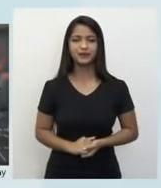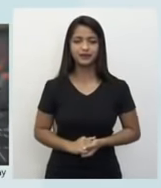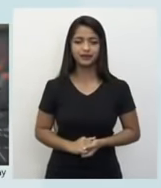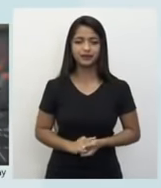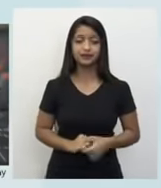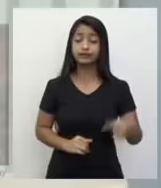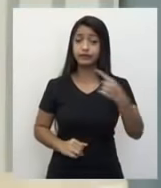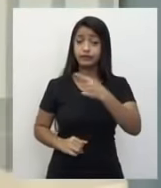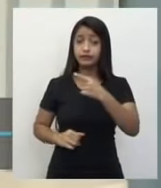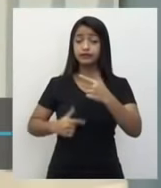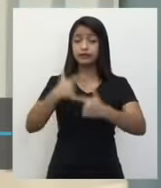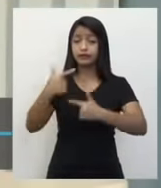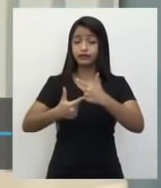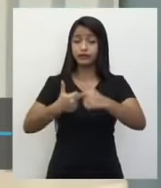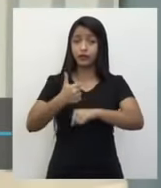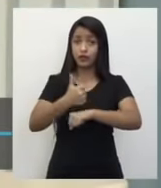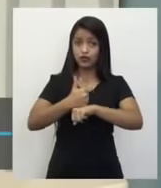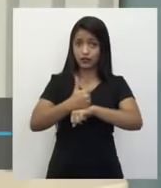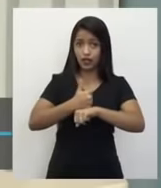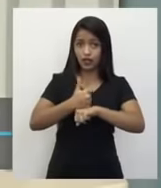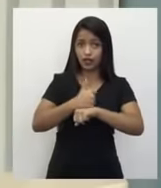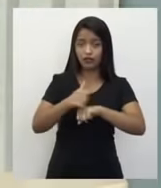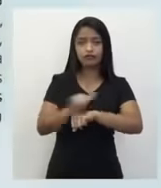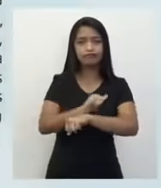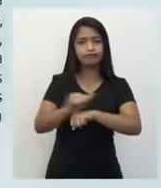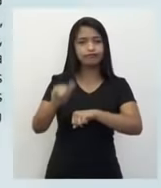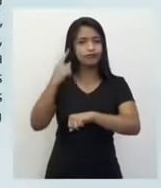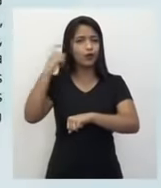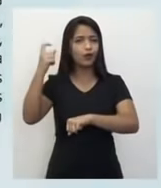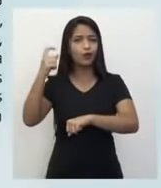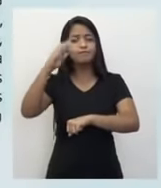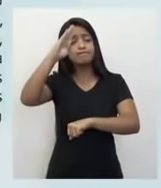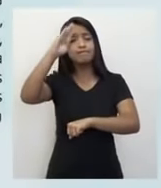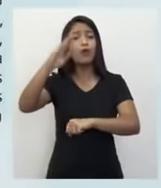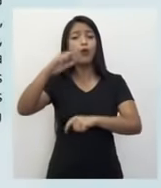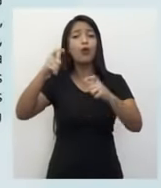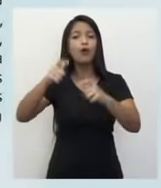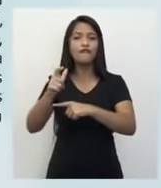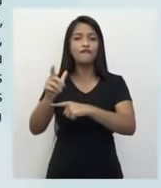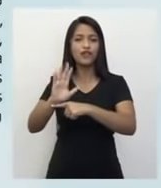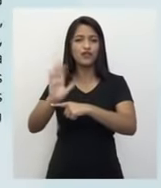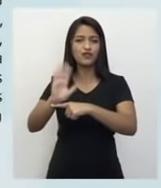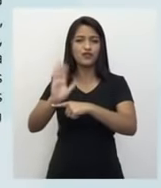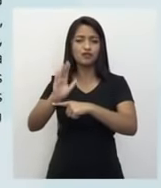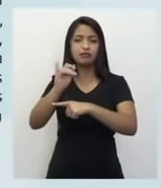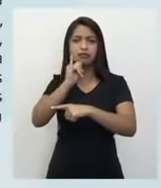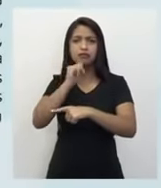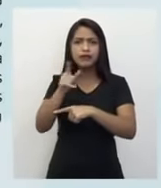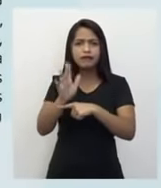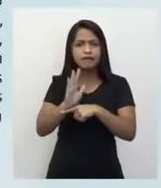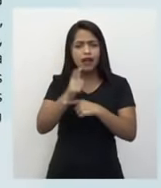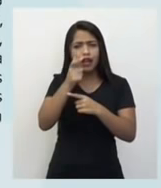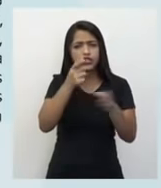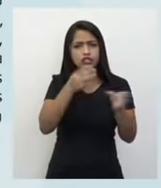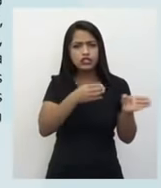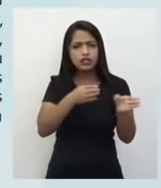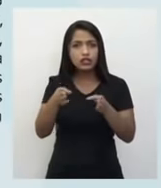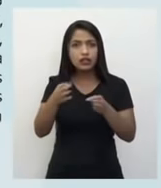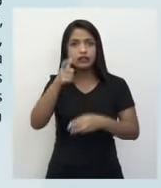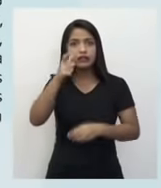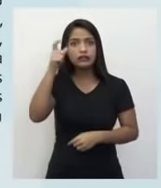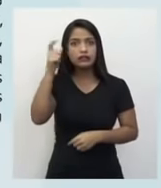do profissional de sonoplastia é vista principalmente em filmes, quando, por exemplo, uma cena interessante está chegando, e é através da música que a